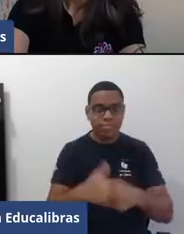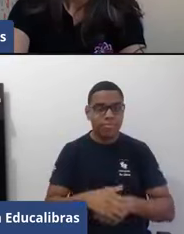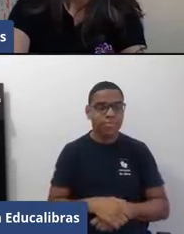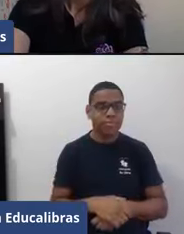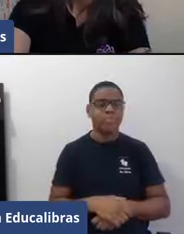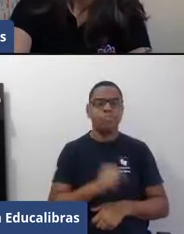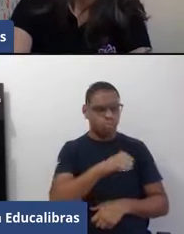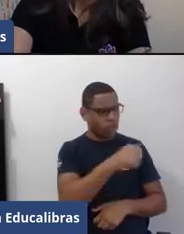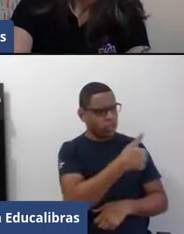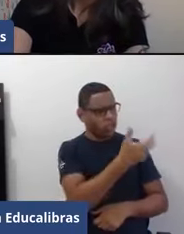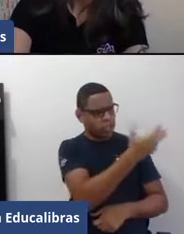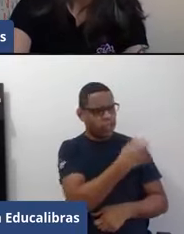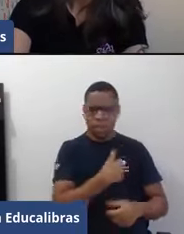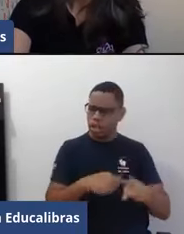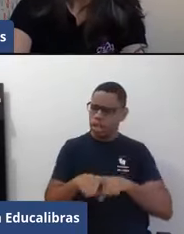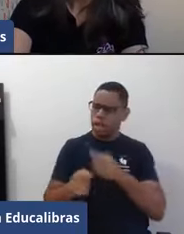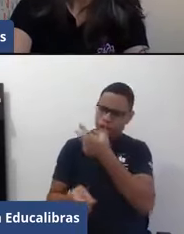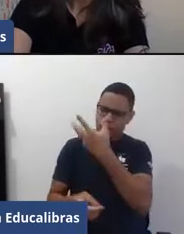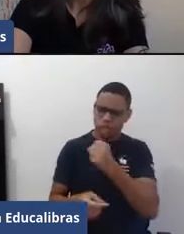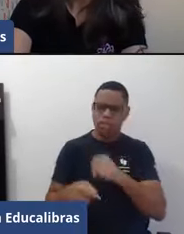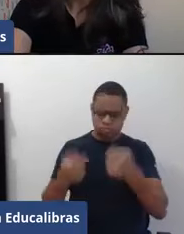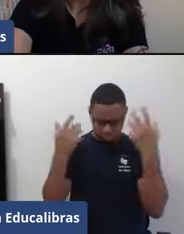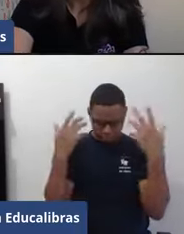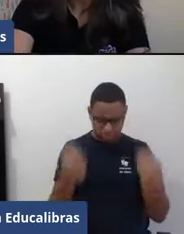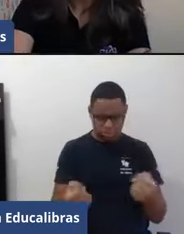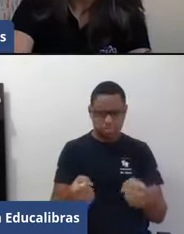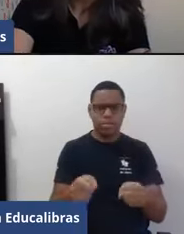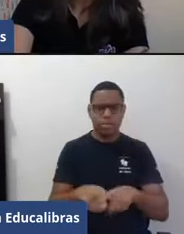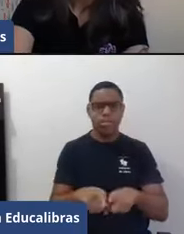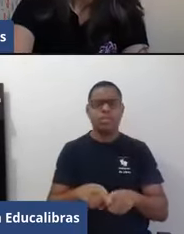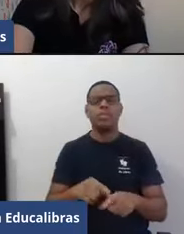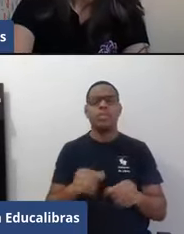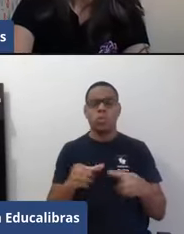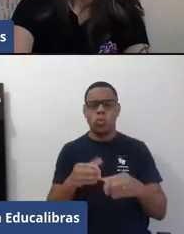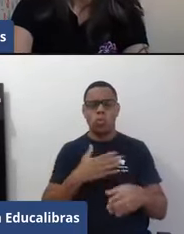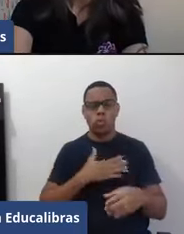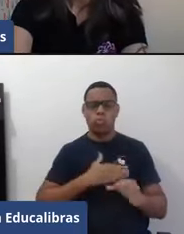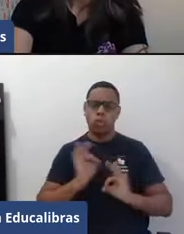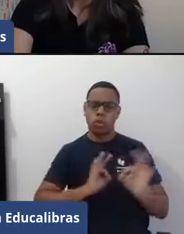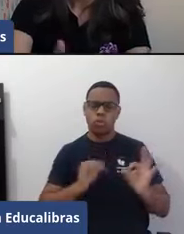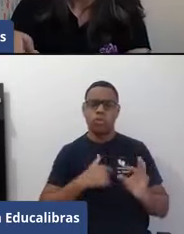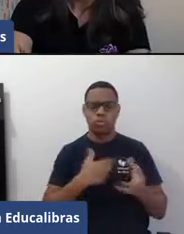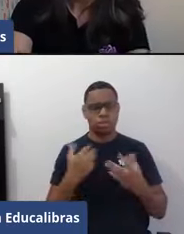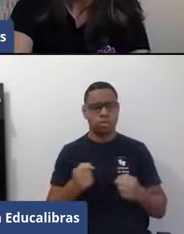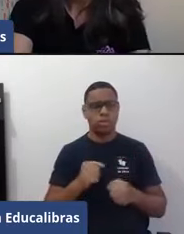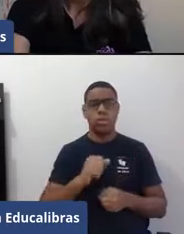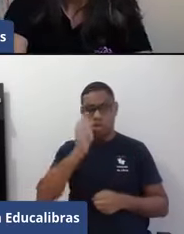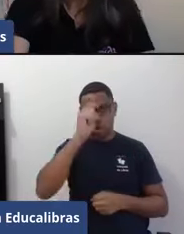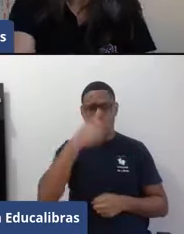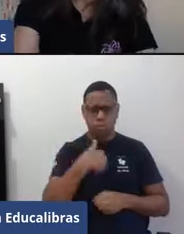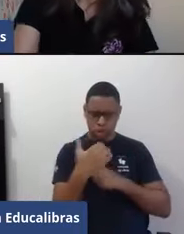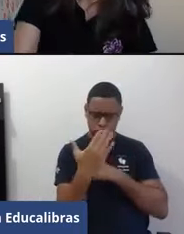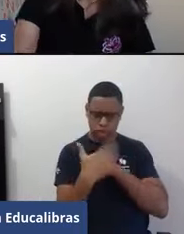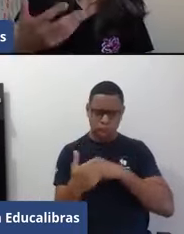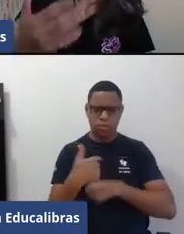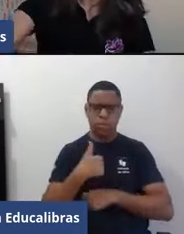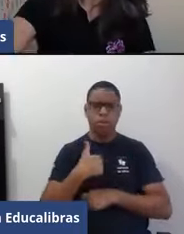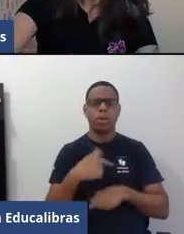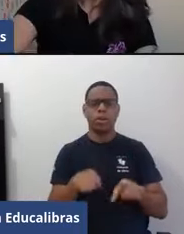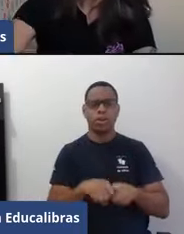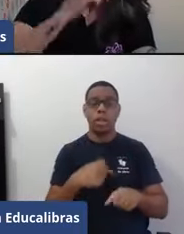à disposição. Conta com a gente, né? Conta com Entre Rodas, conta comigo. Cid, eu acredito muito